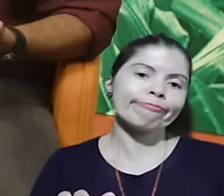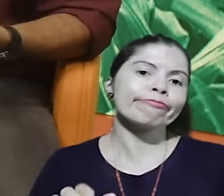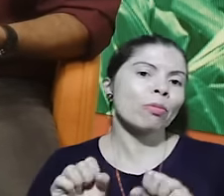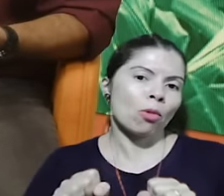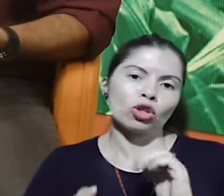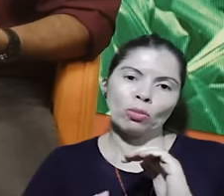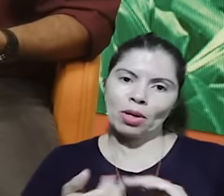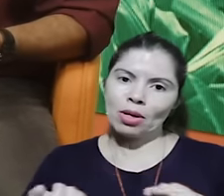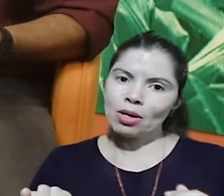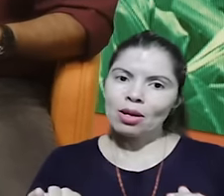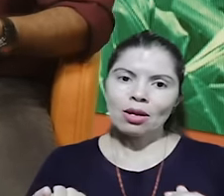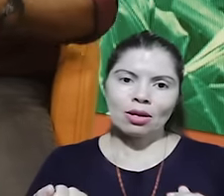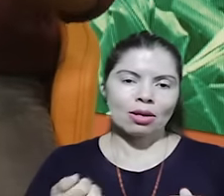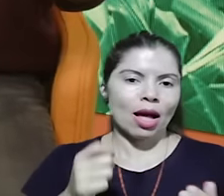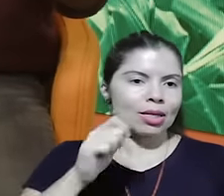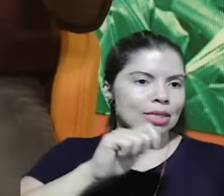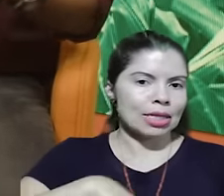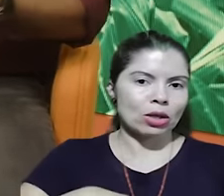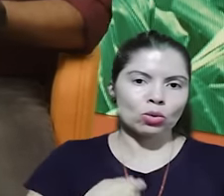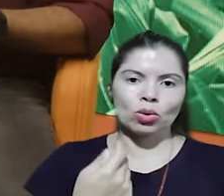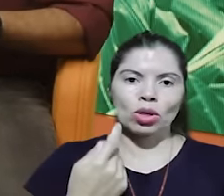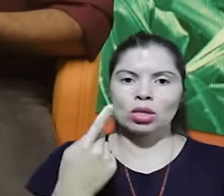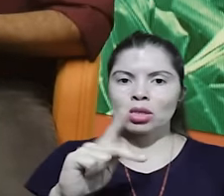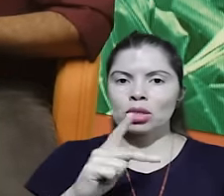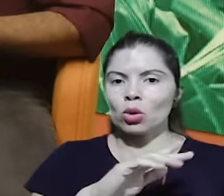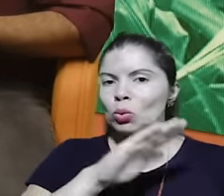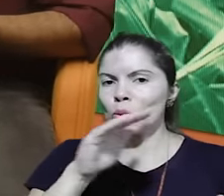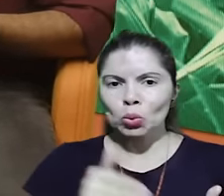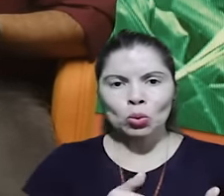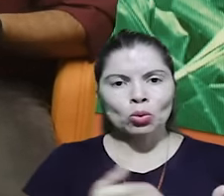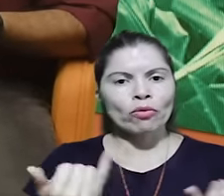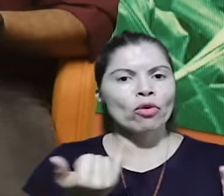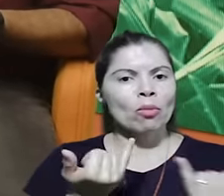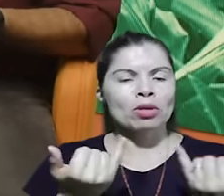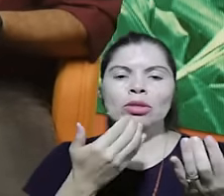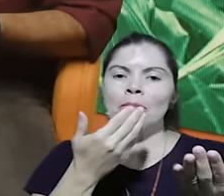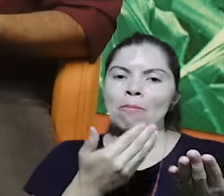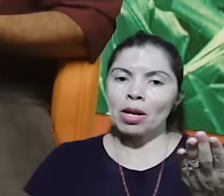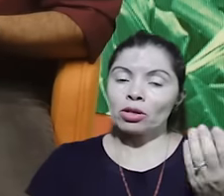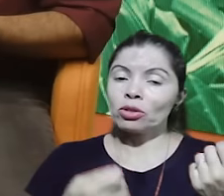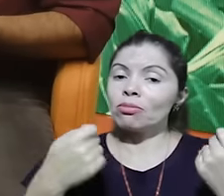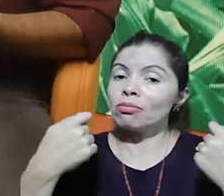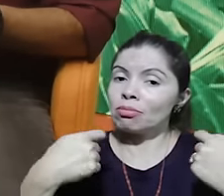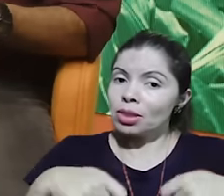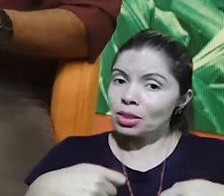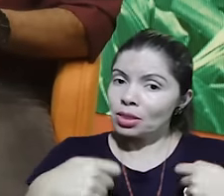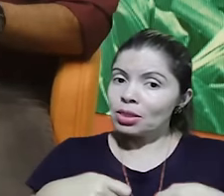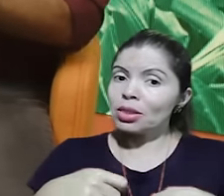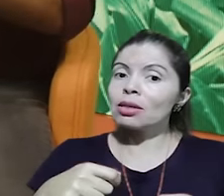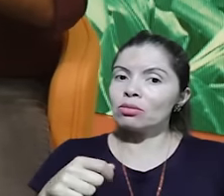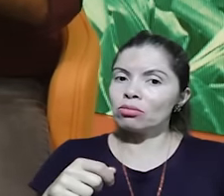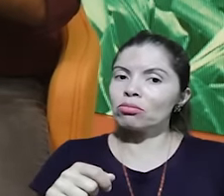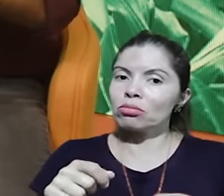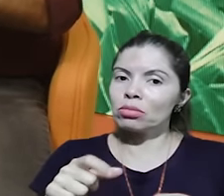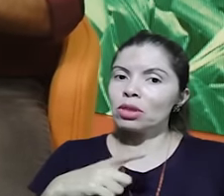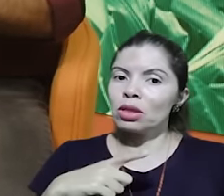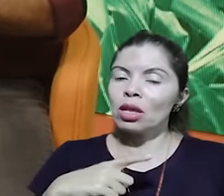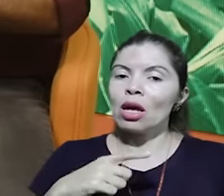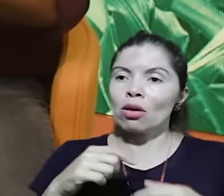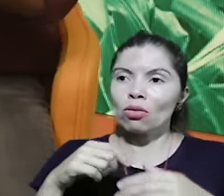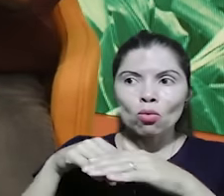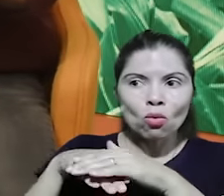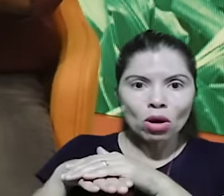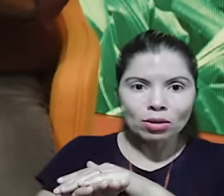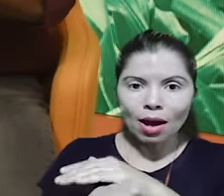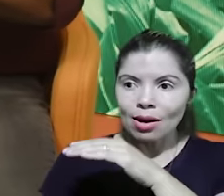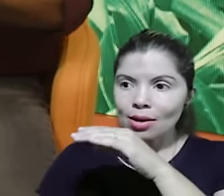programa perde essa assinatura Esse reconhecimento digital na internet então você precisa é adquirir guardá-lo